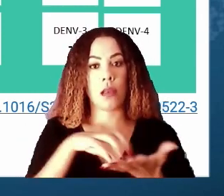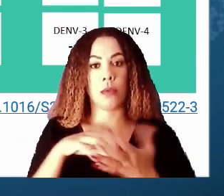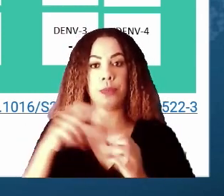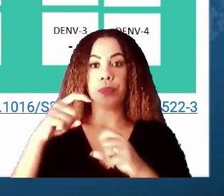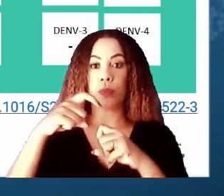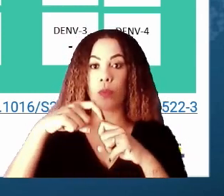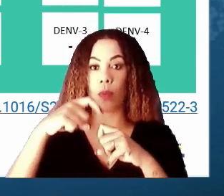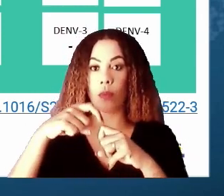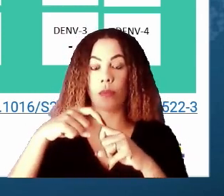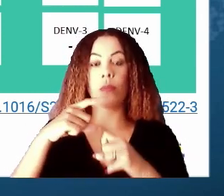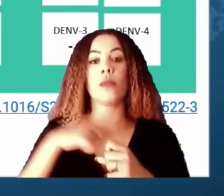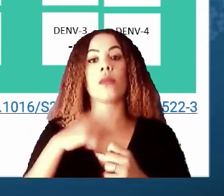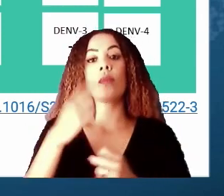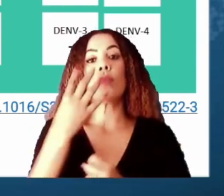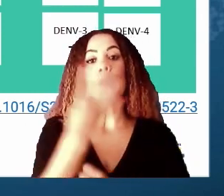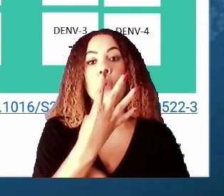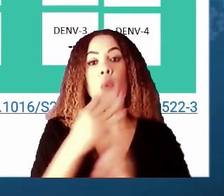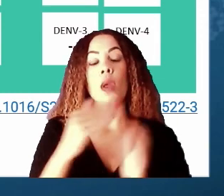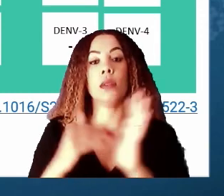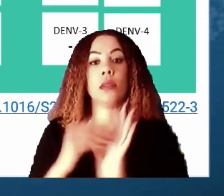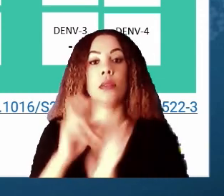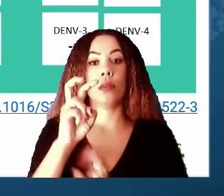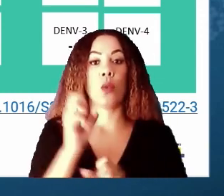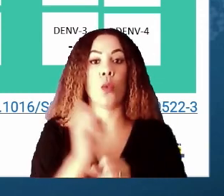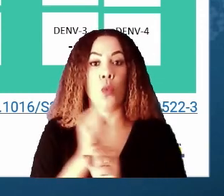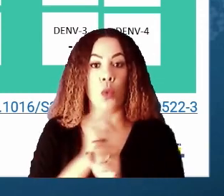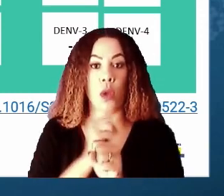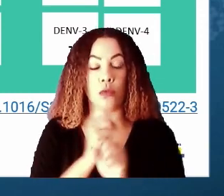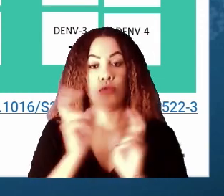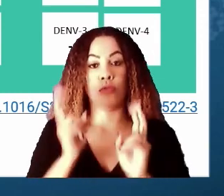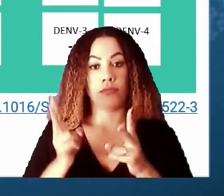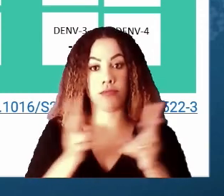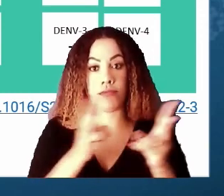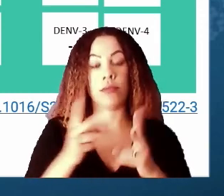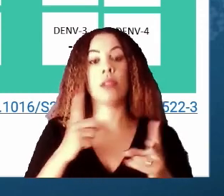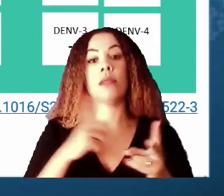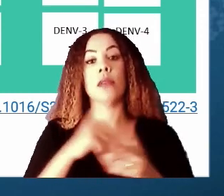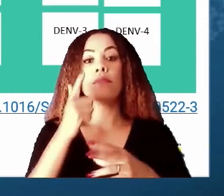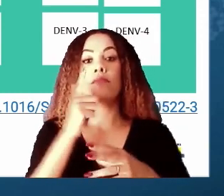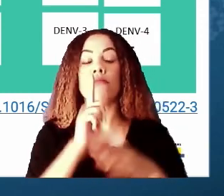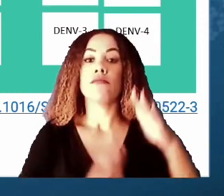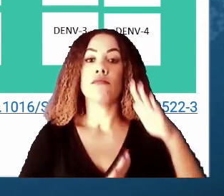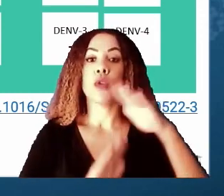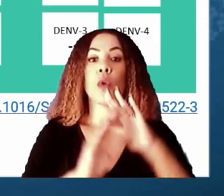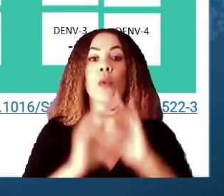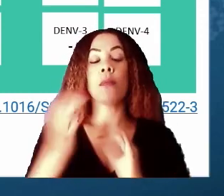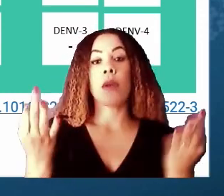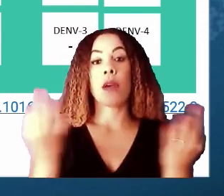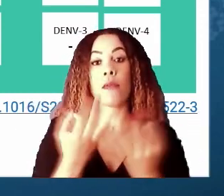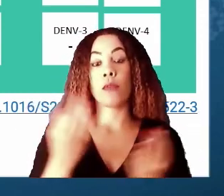de 4 a 5 anos, okay? E chega numa eficácia geral, no seu último momento, de